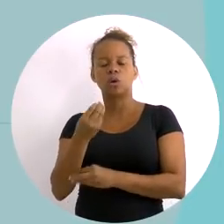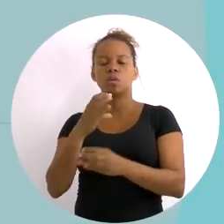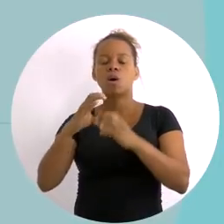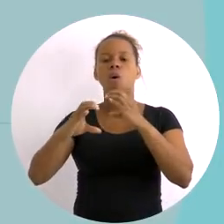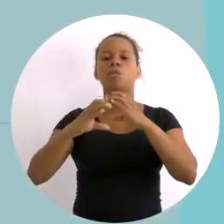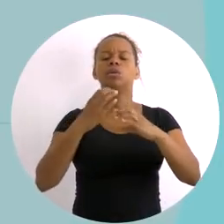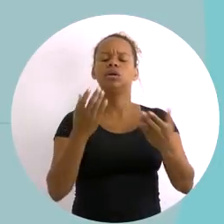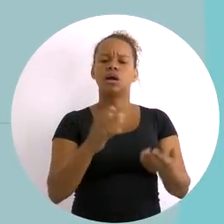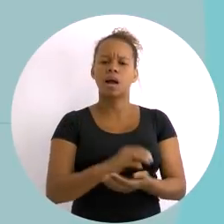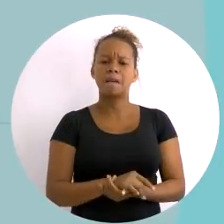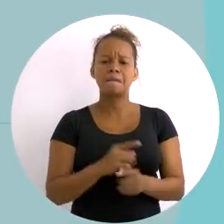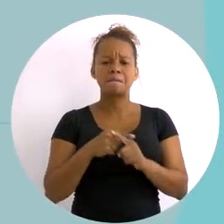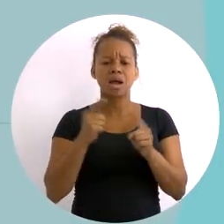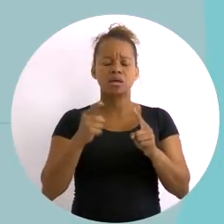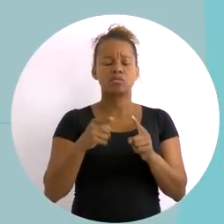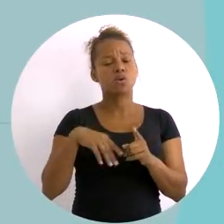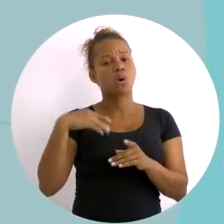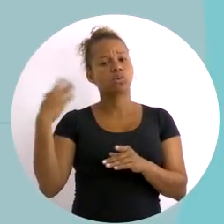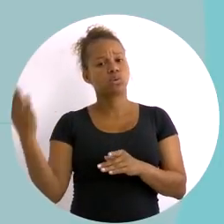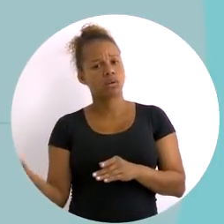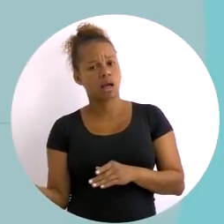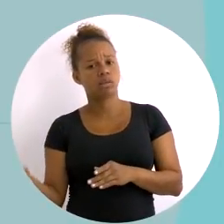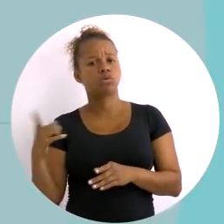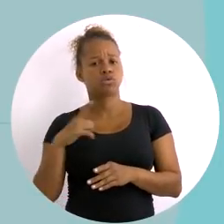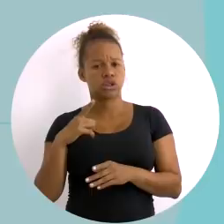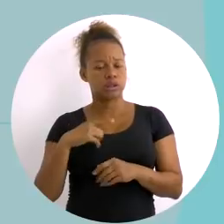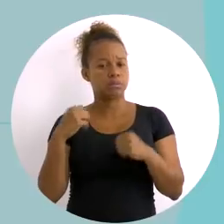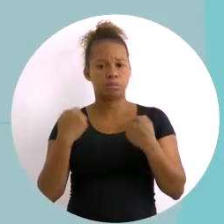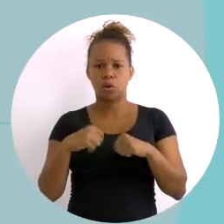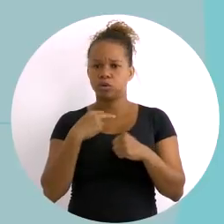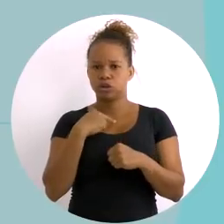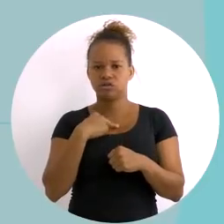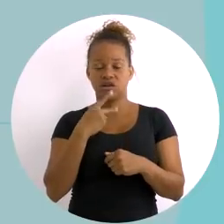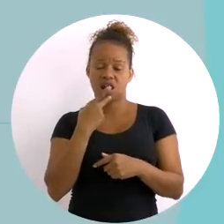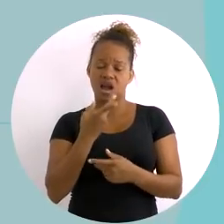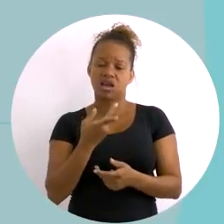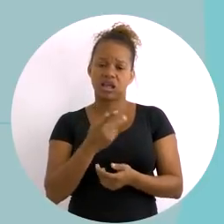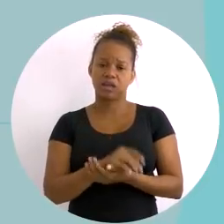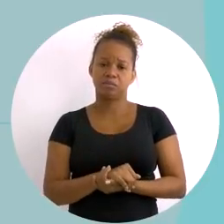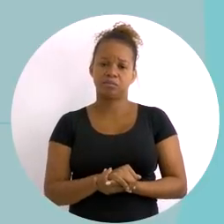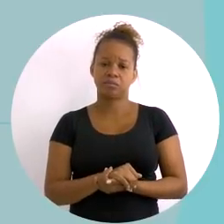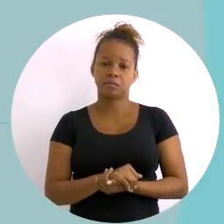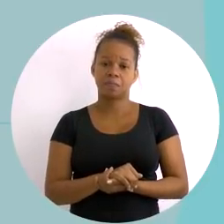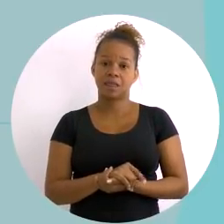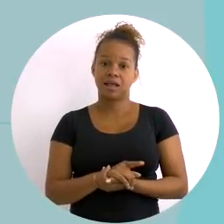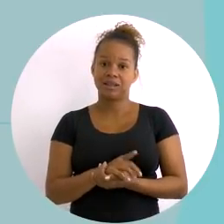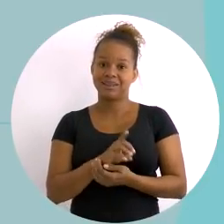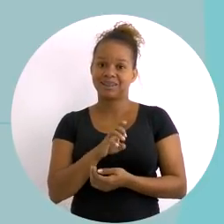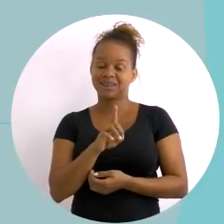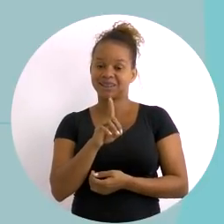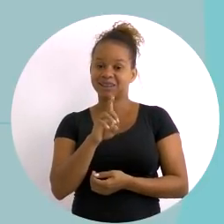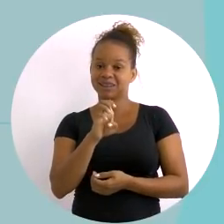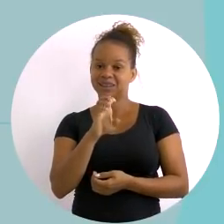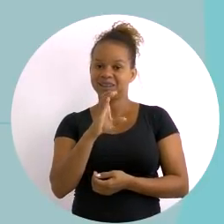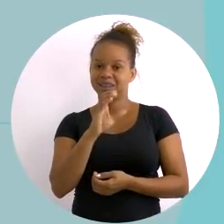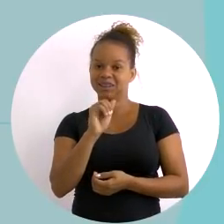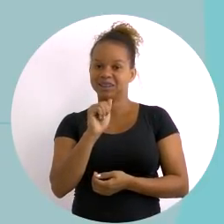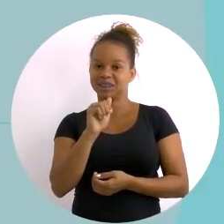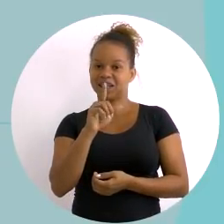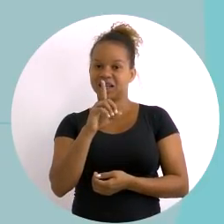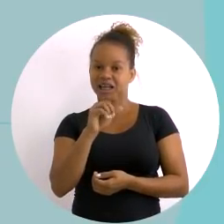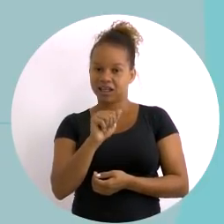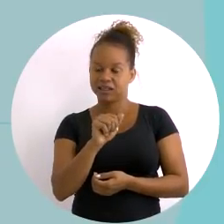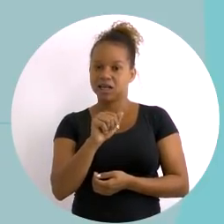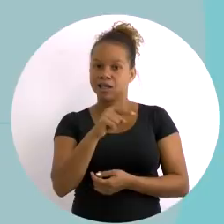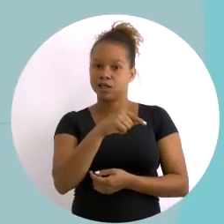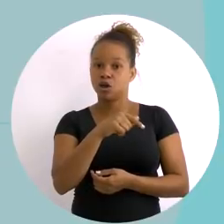comunicar. Mas, por outro lado, nós não podemos deixar de dizer que, a partir da década de 90, quando a internet se